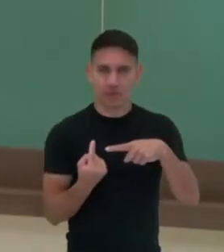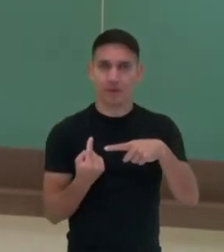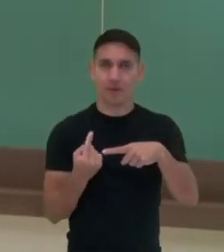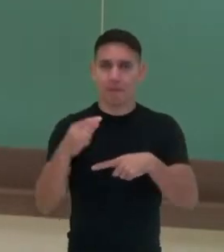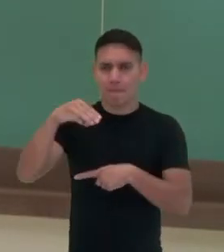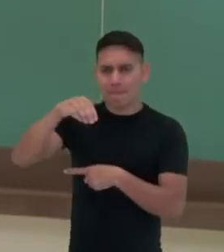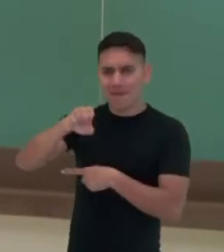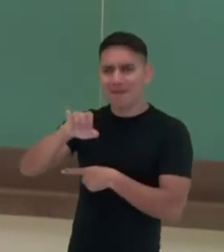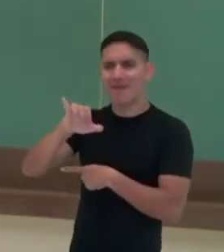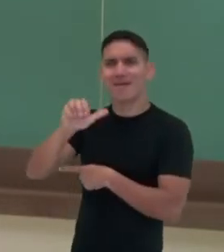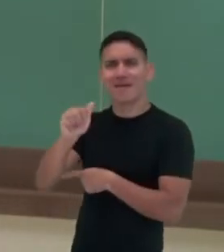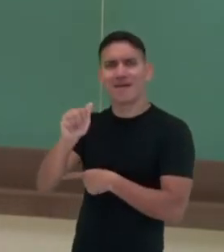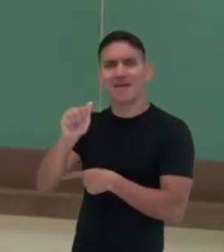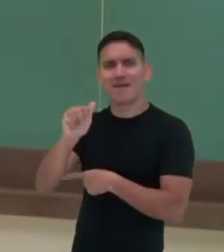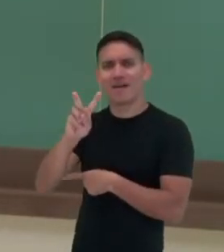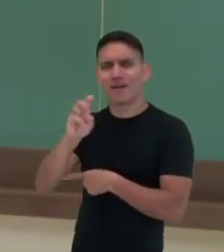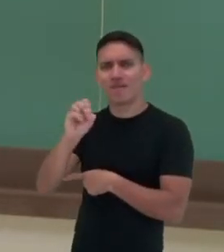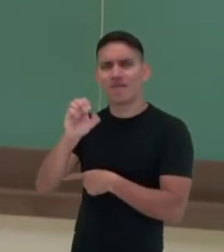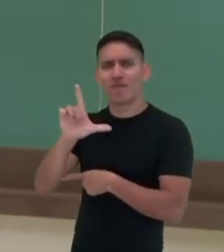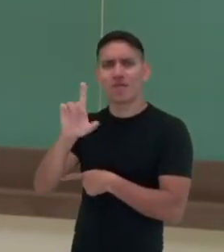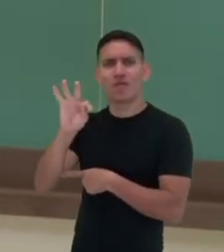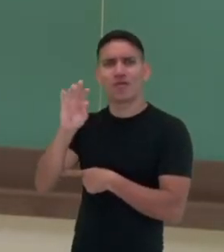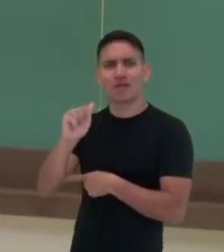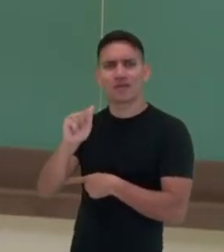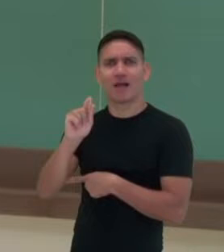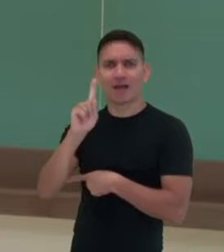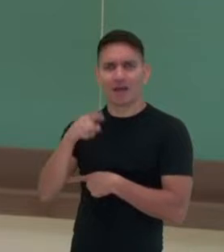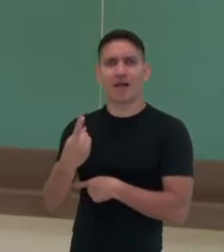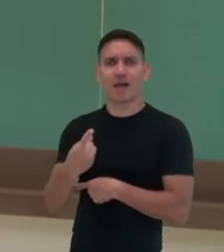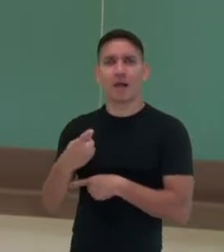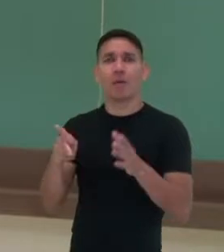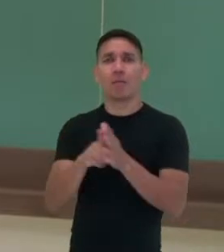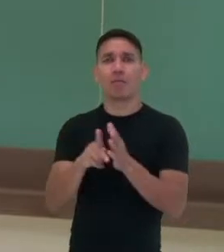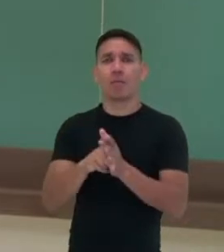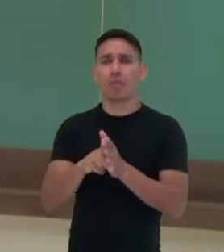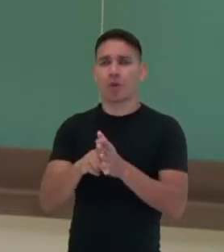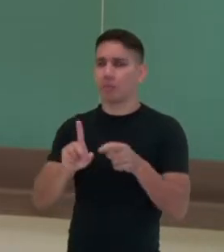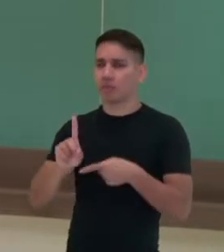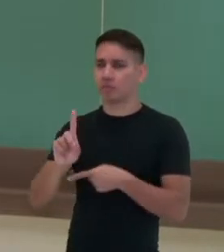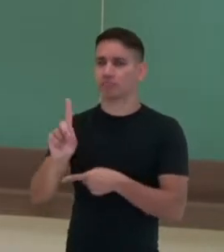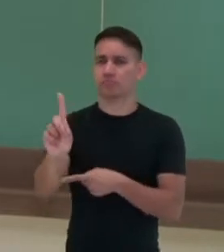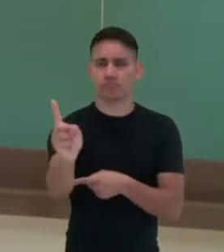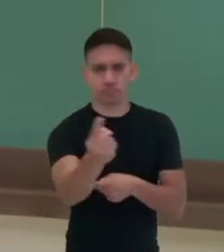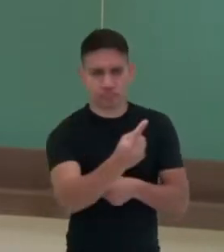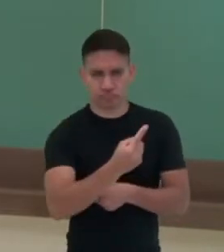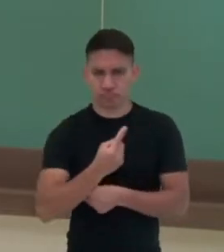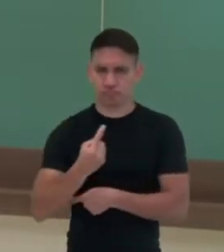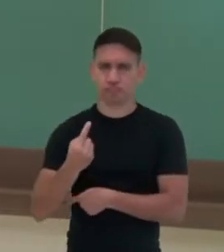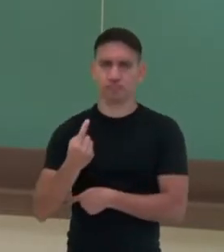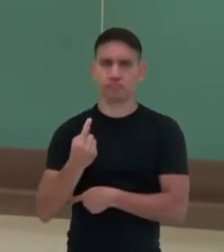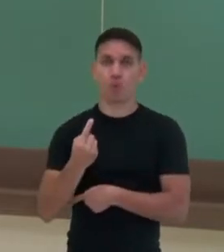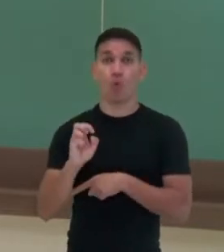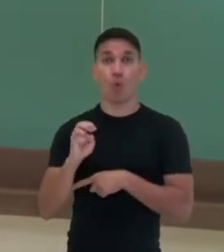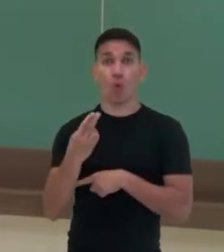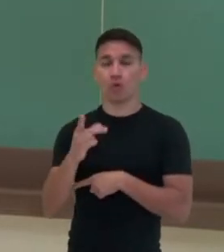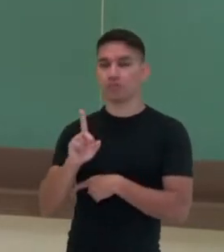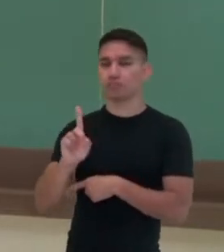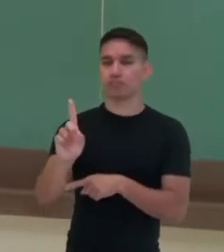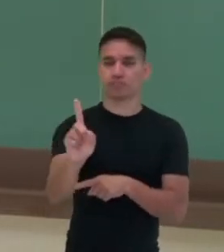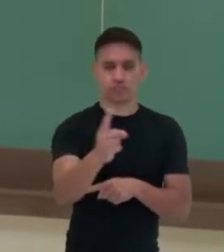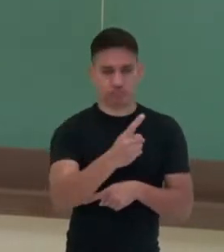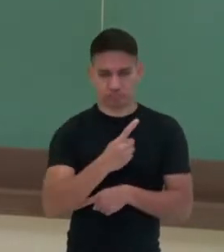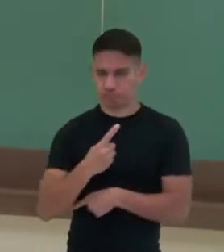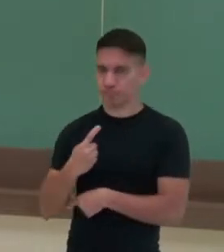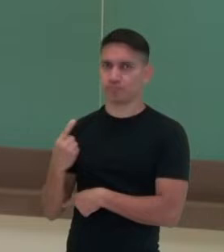voltinha completa, né? De um quarto de volta ou até, né, de um giro completo, quando a gente dá um girinho completo, assim,